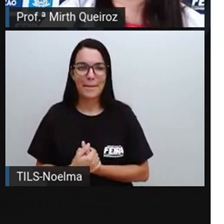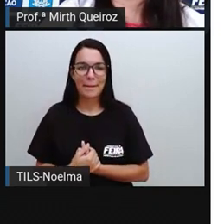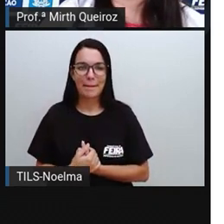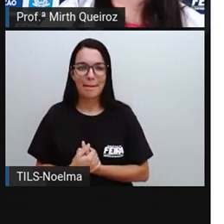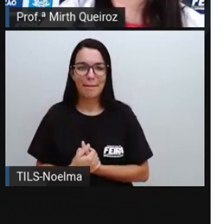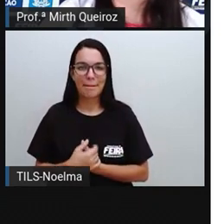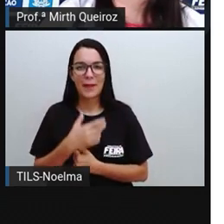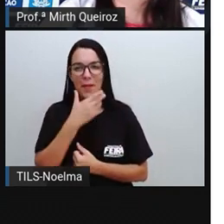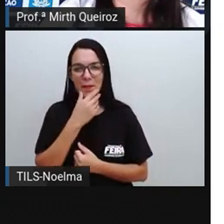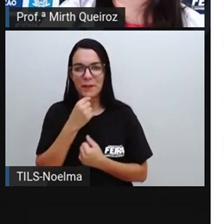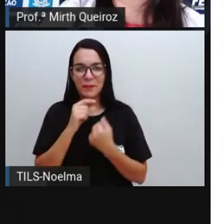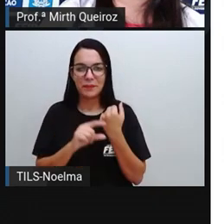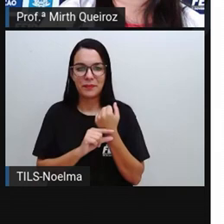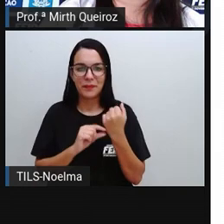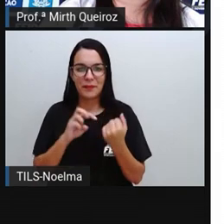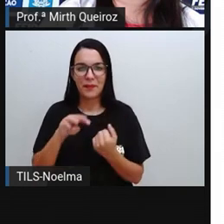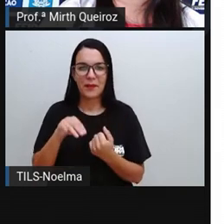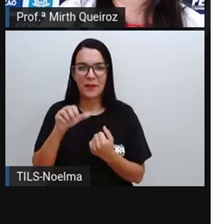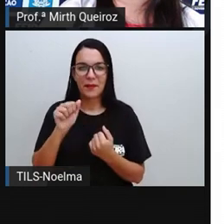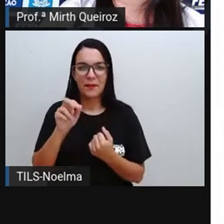queridíssimo Maurício de Souza.